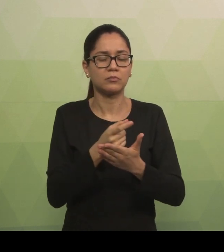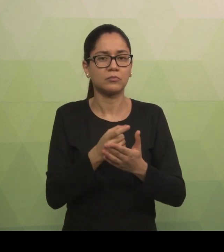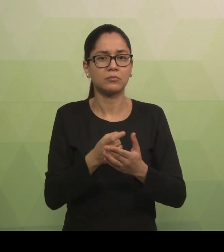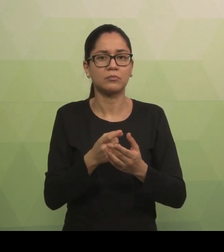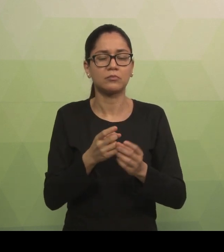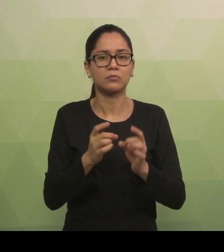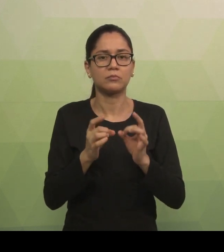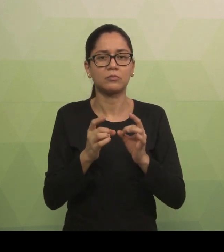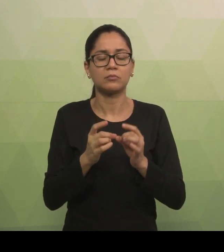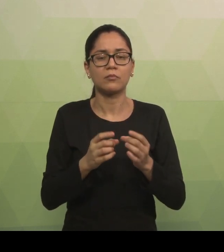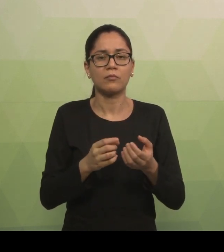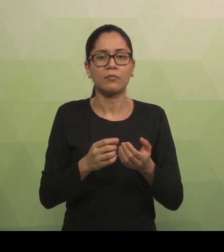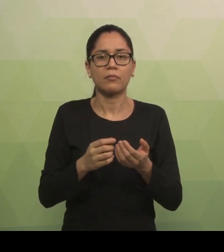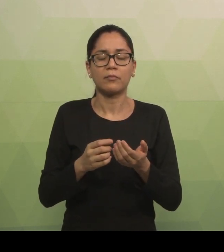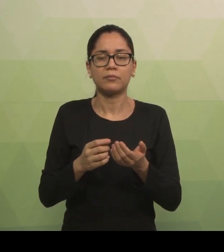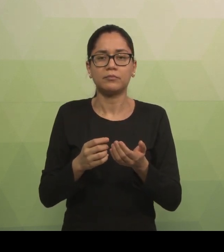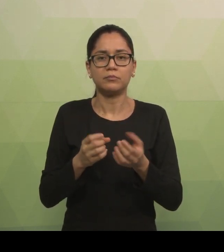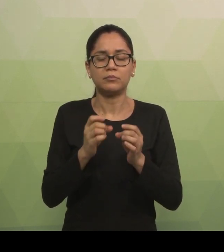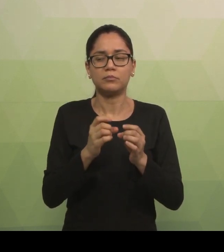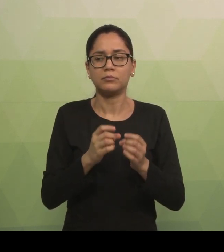centers virtuais.